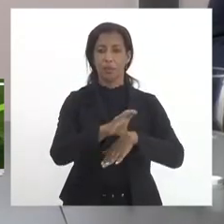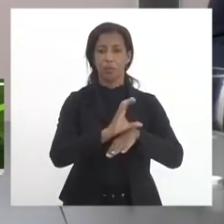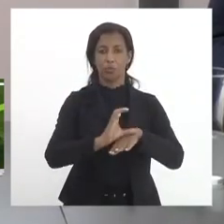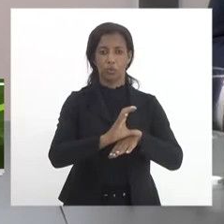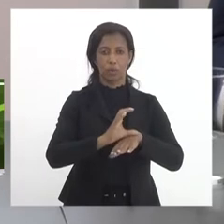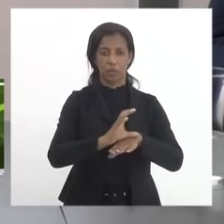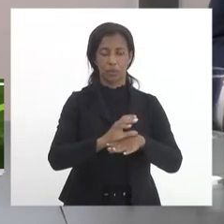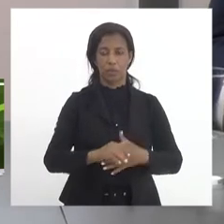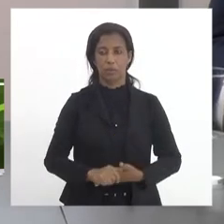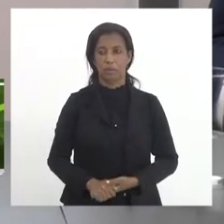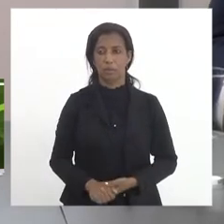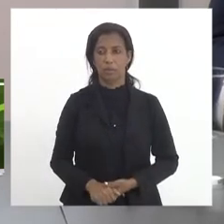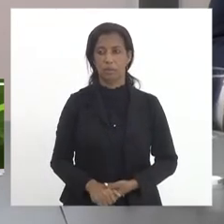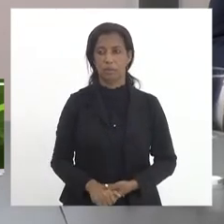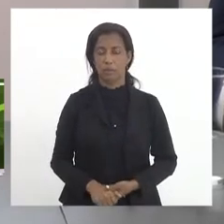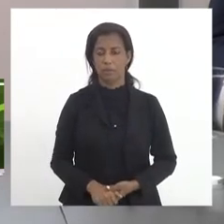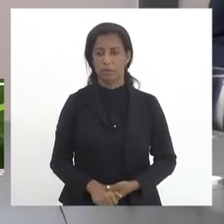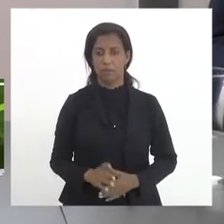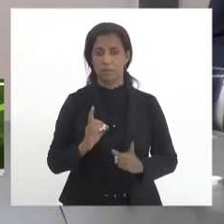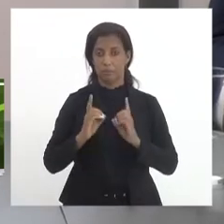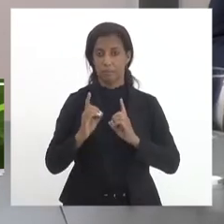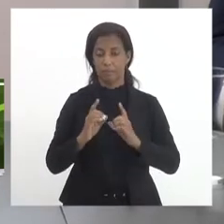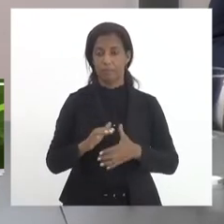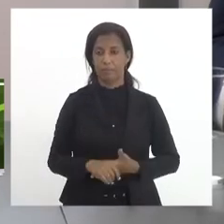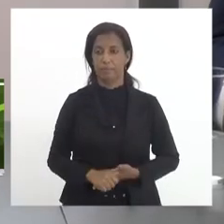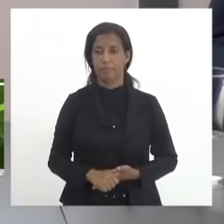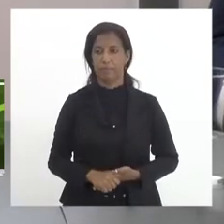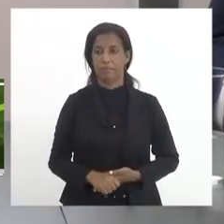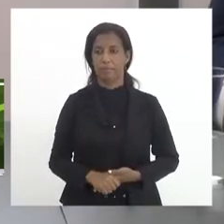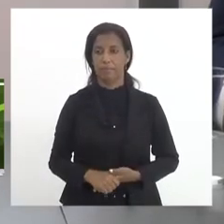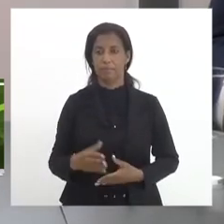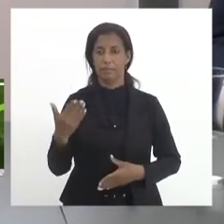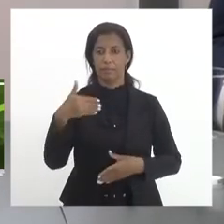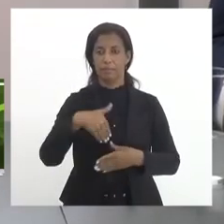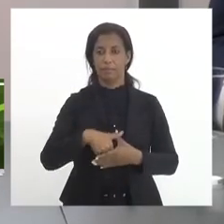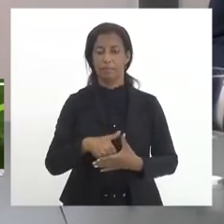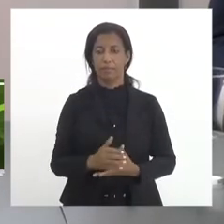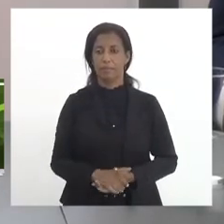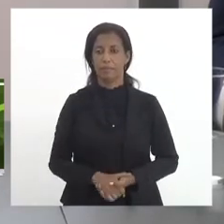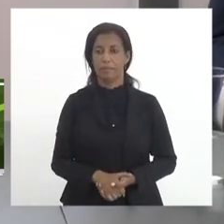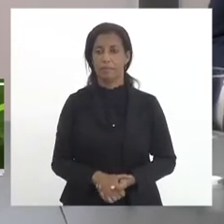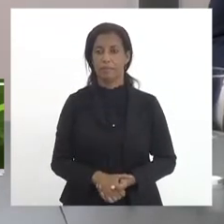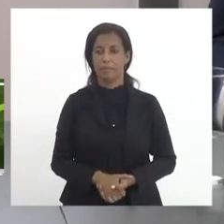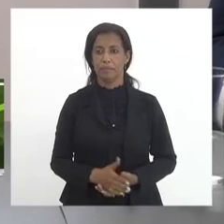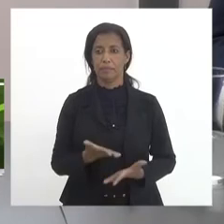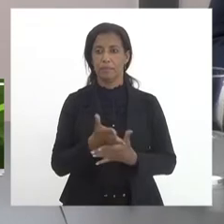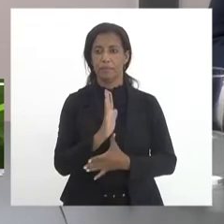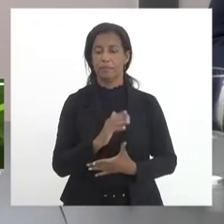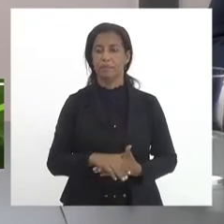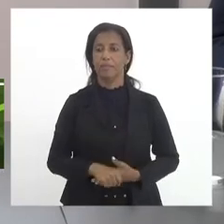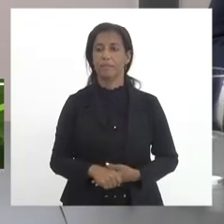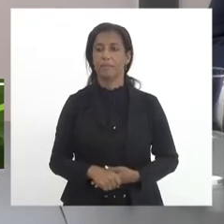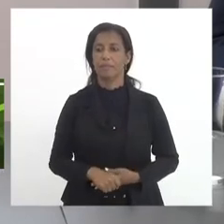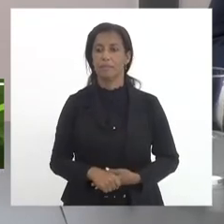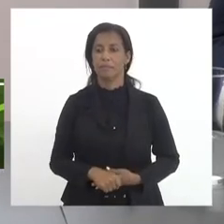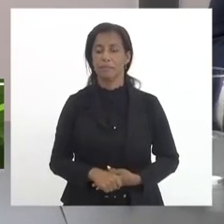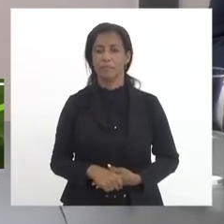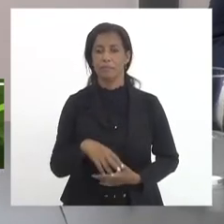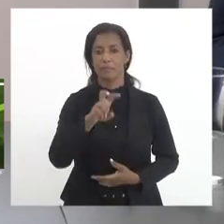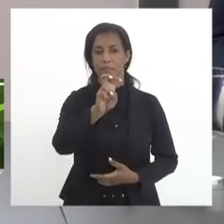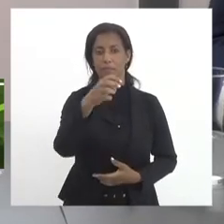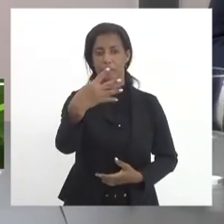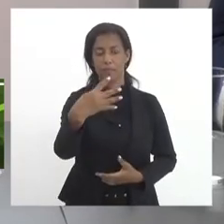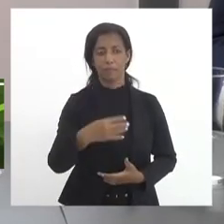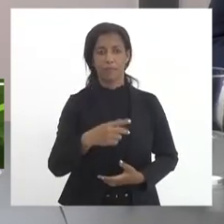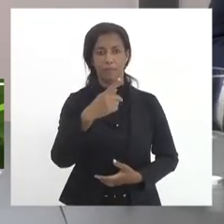com tempo, pesquisa. Em discussão, em votação, aprovado.